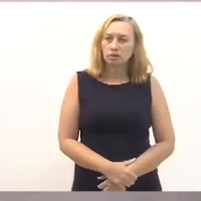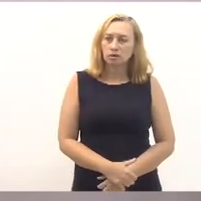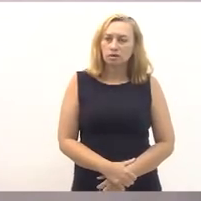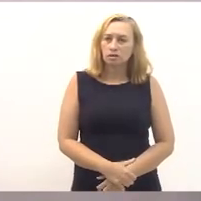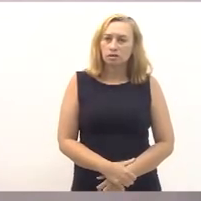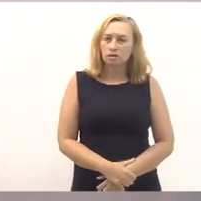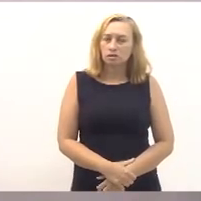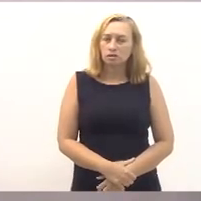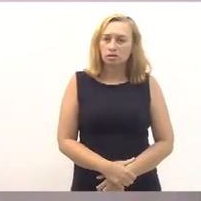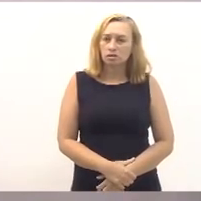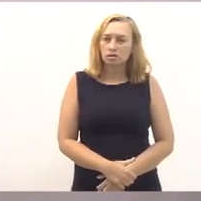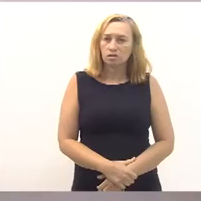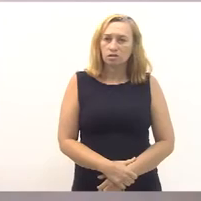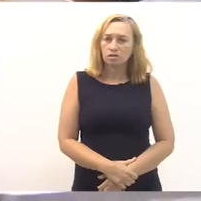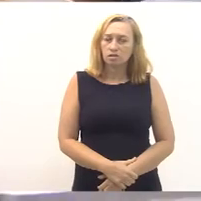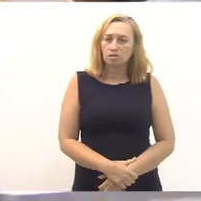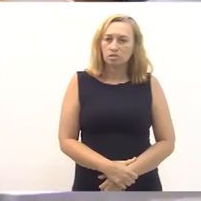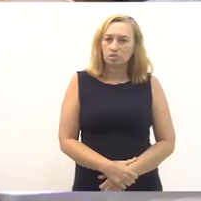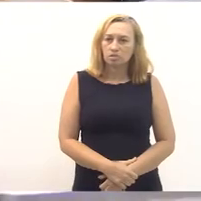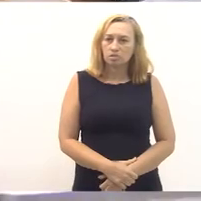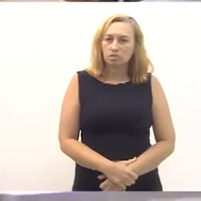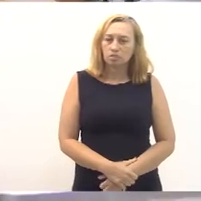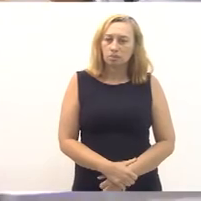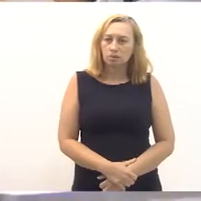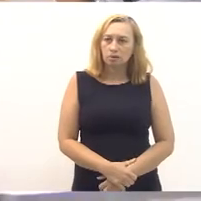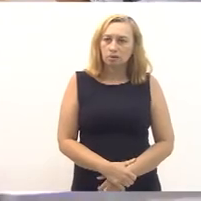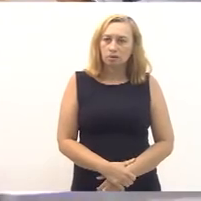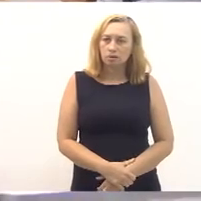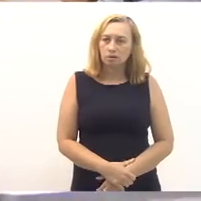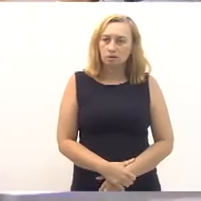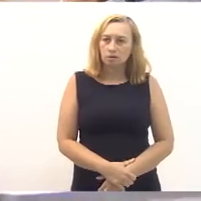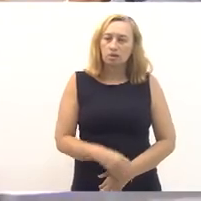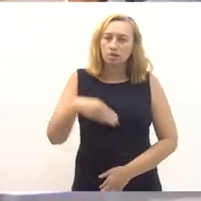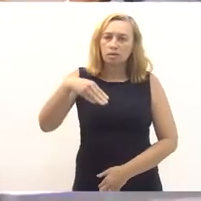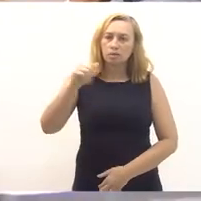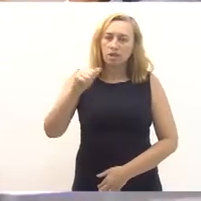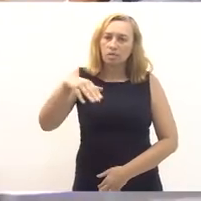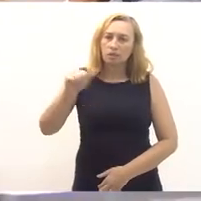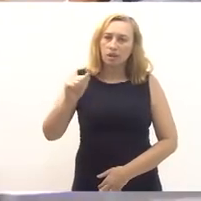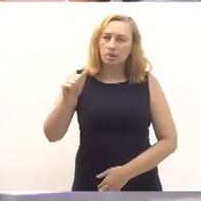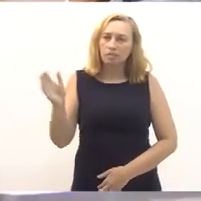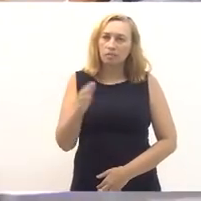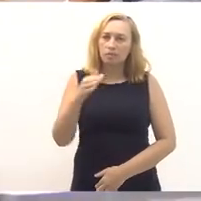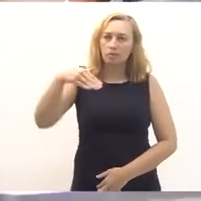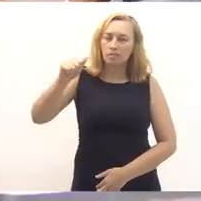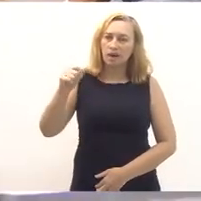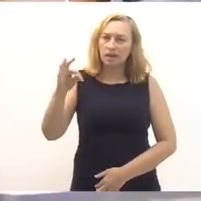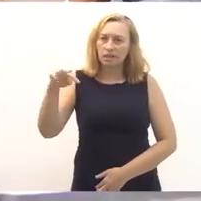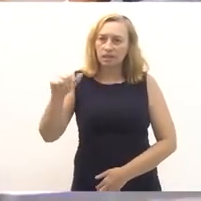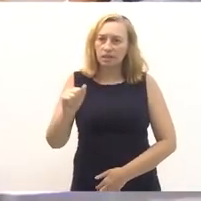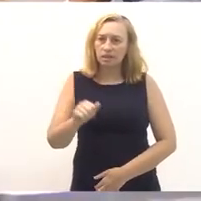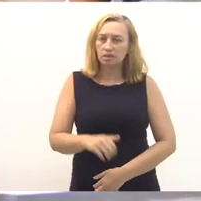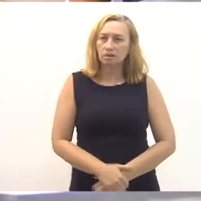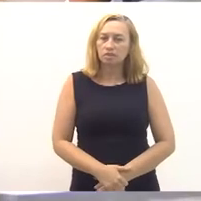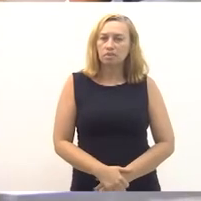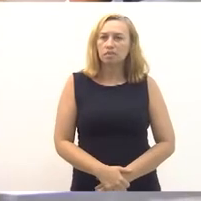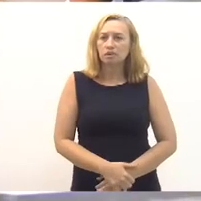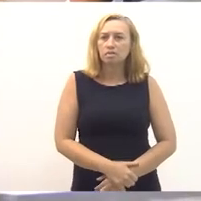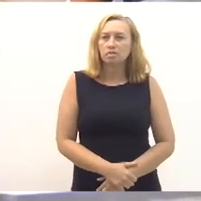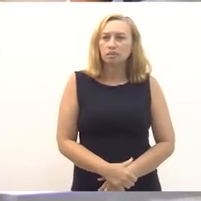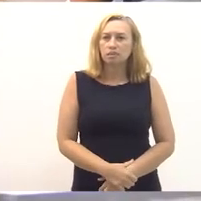mama mata é da Mata errar aqui ó mama flor Gabriel